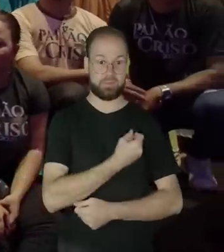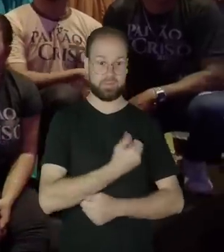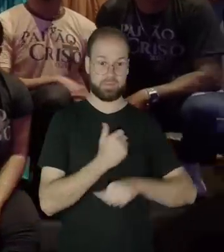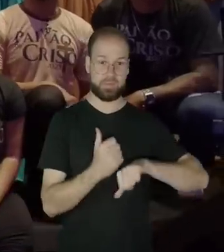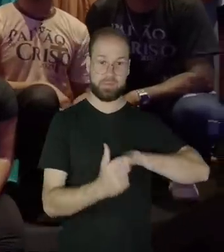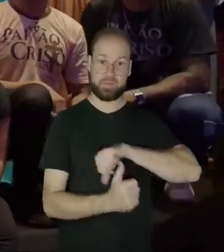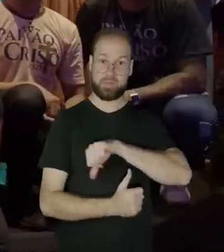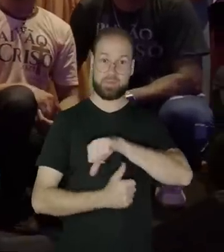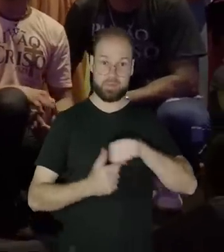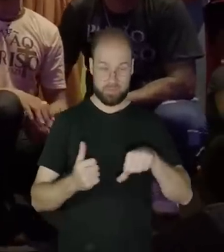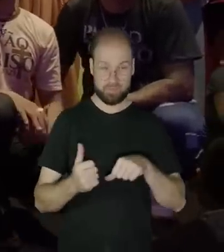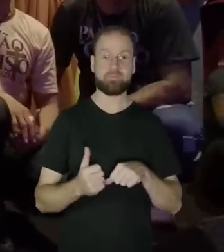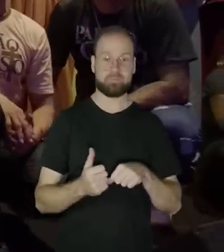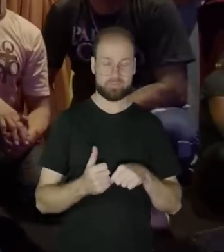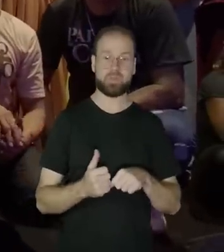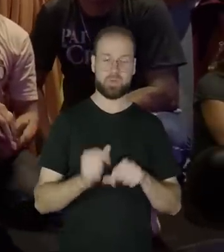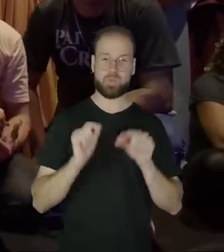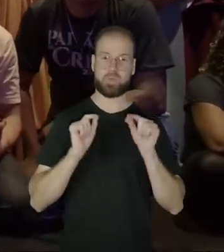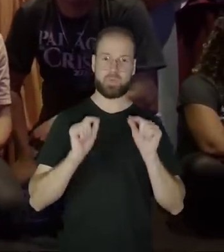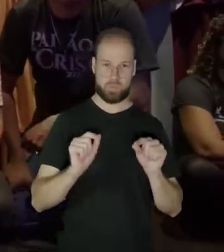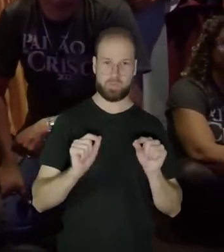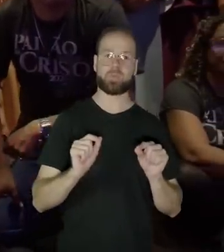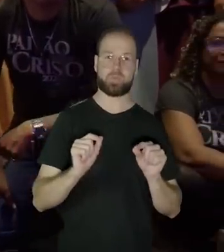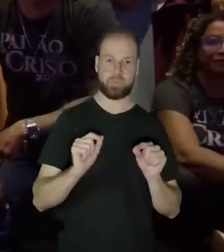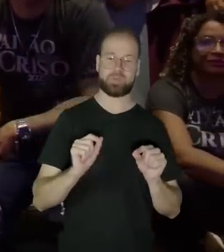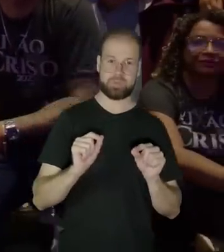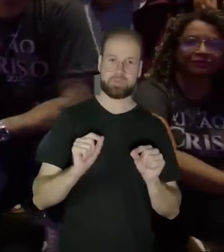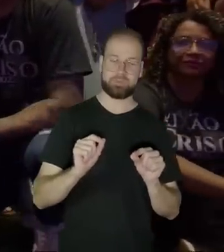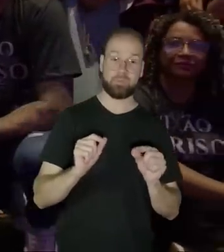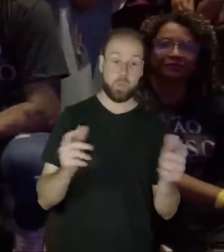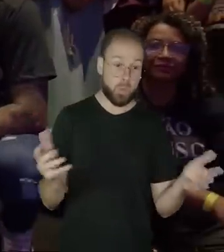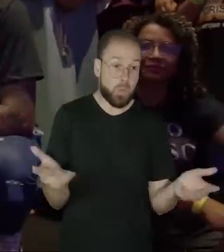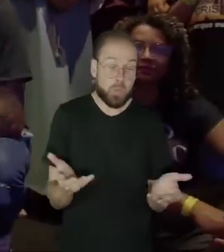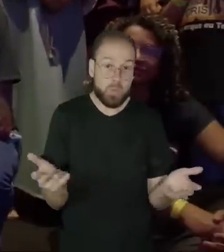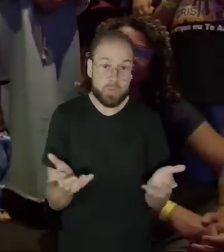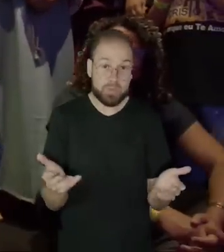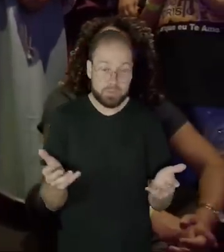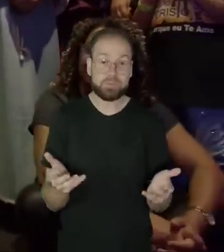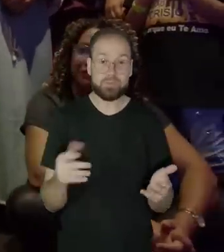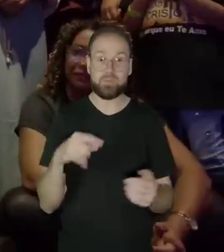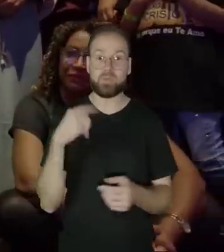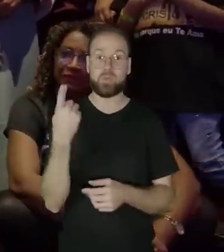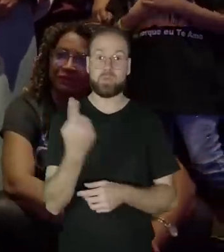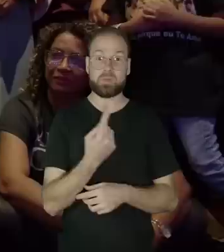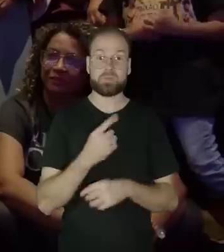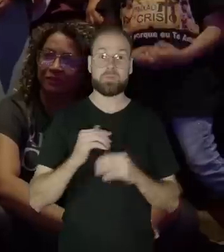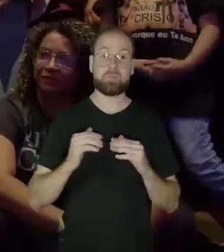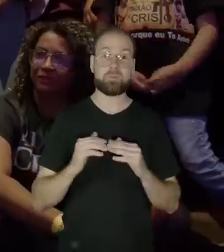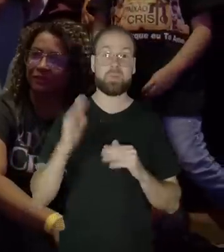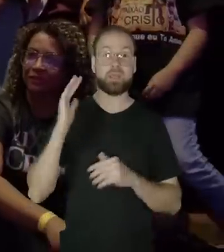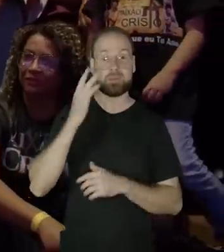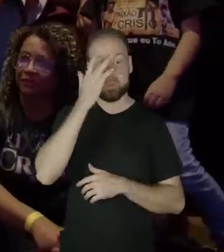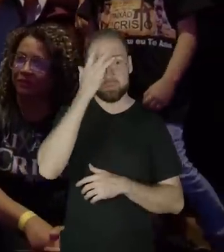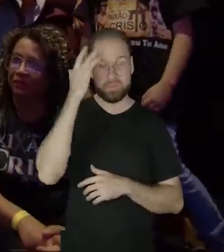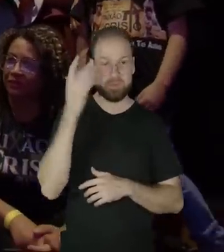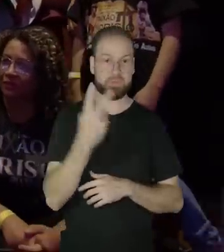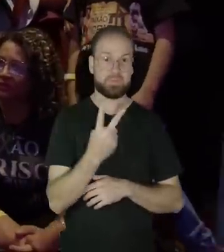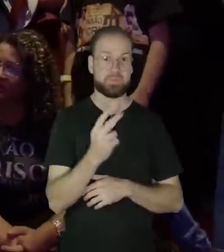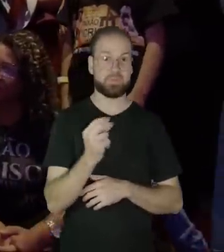transformar numa expressão de gratuidade. Hoje aqui, nós somos mais de 20 mil